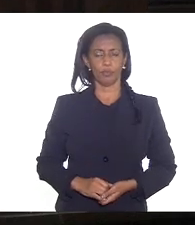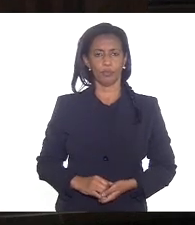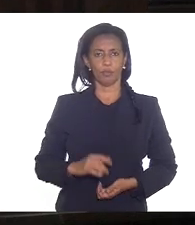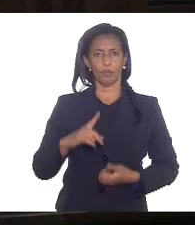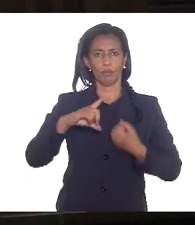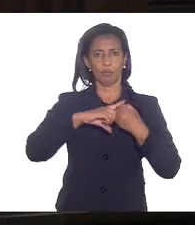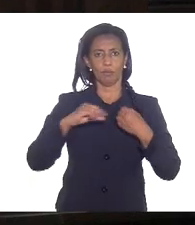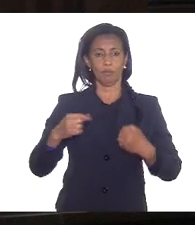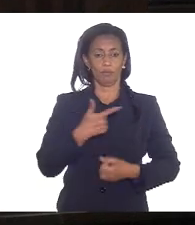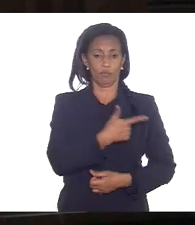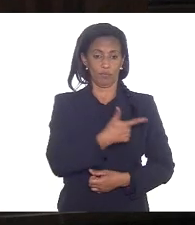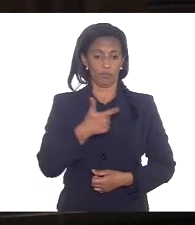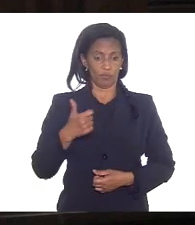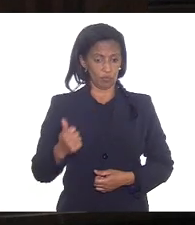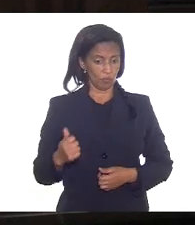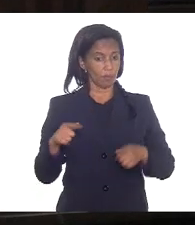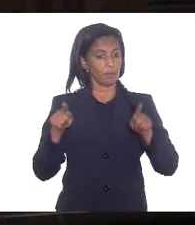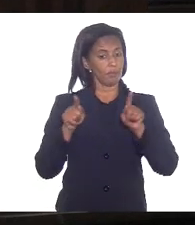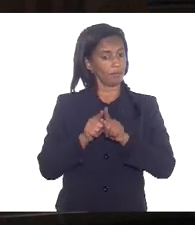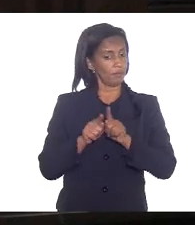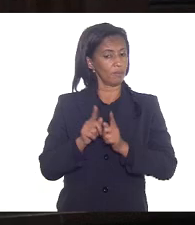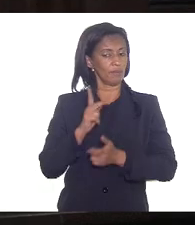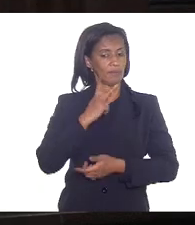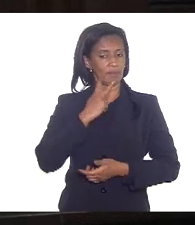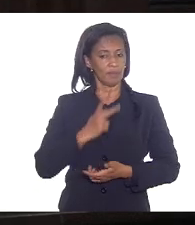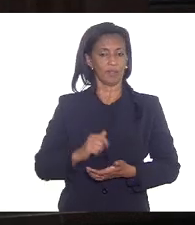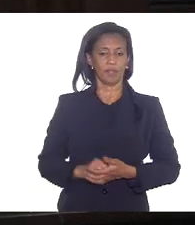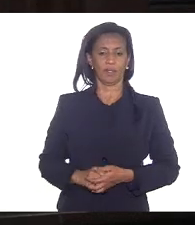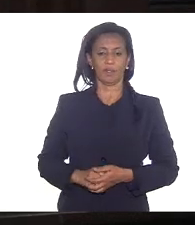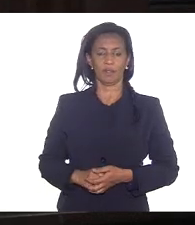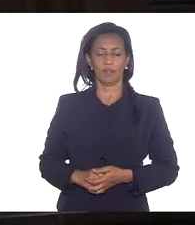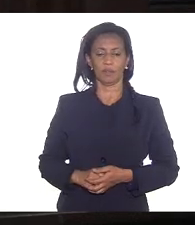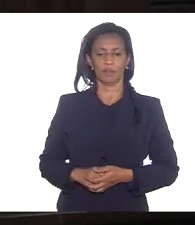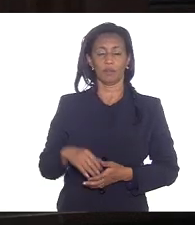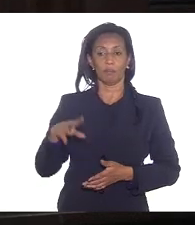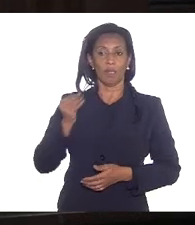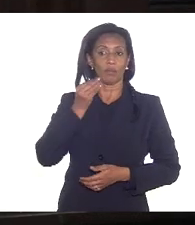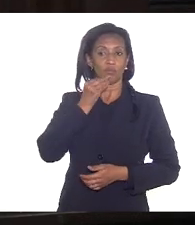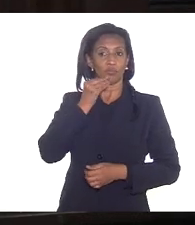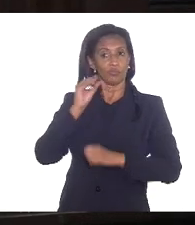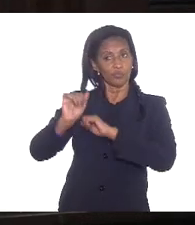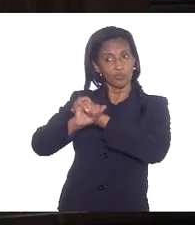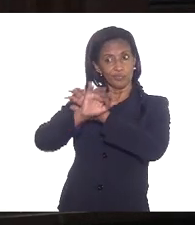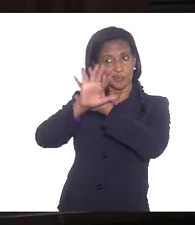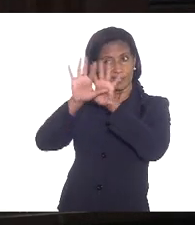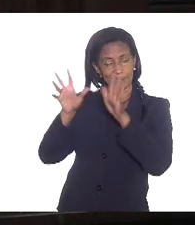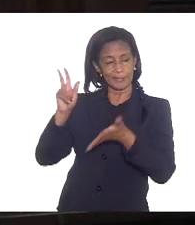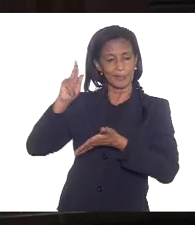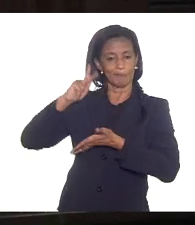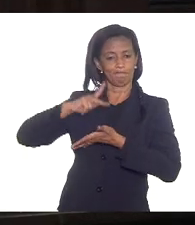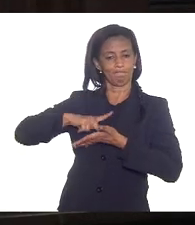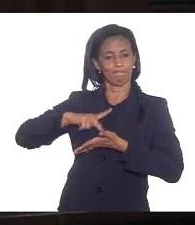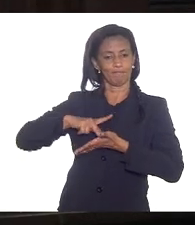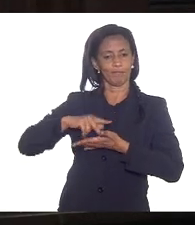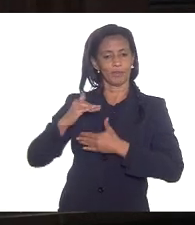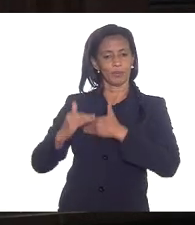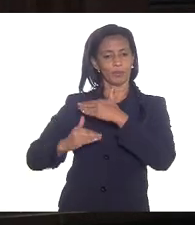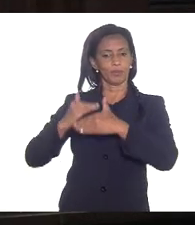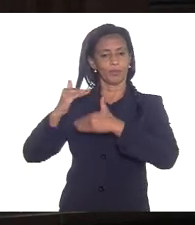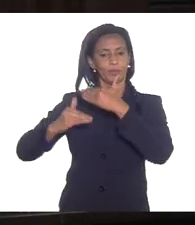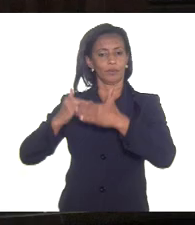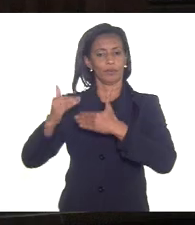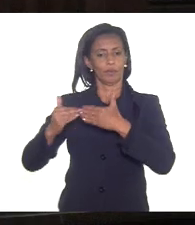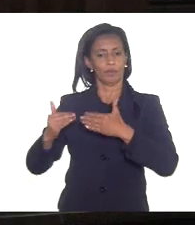21 companheiro diz o seguinte para fins de transparência e legitimidade no